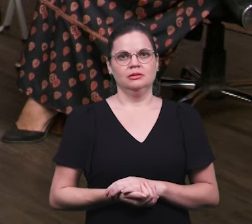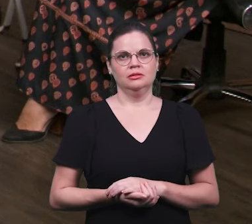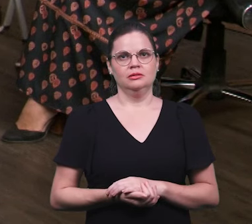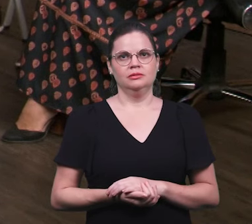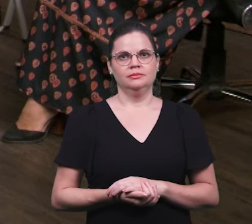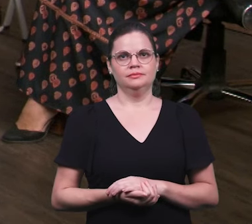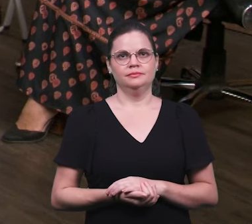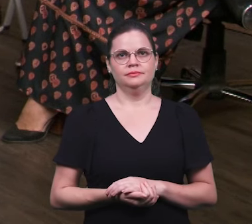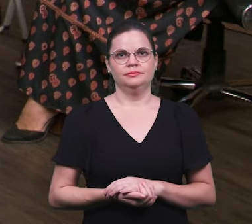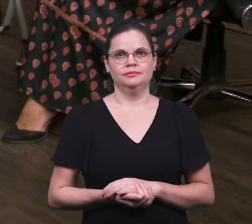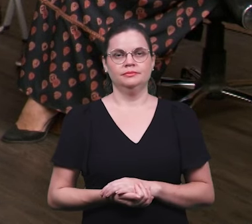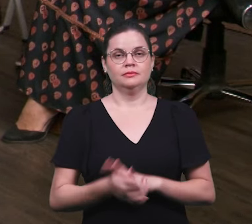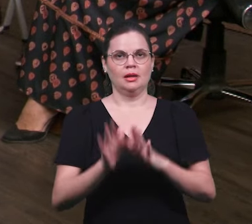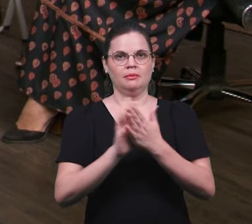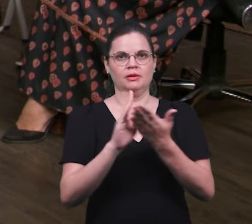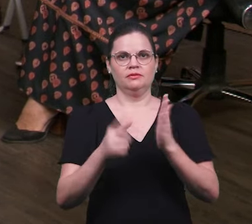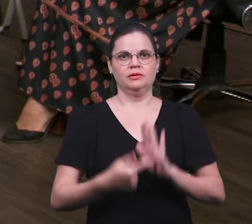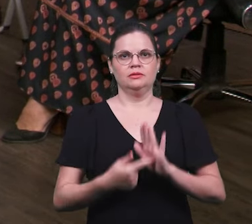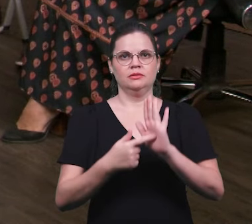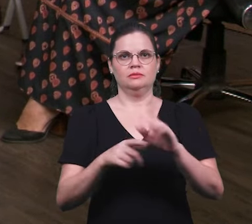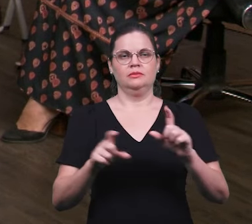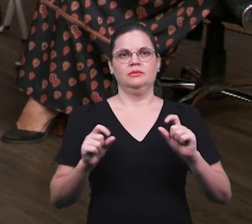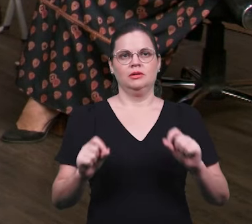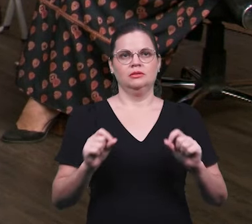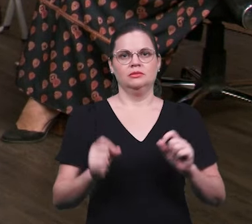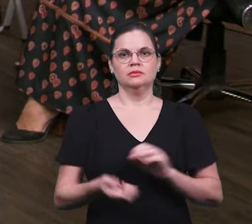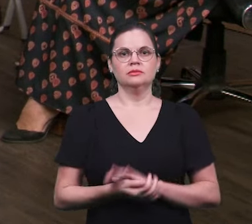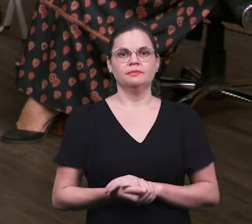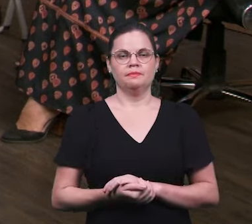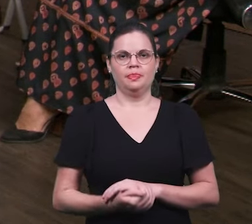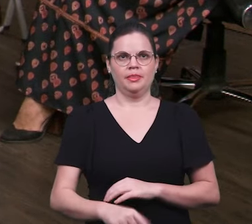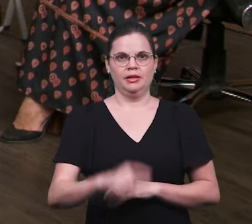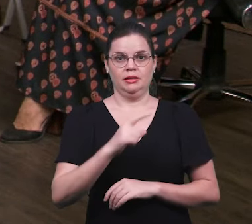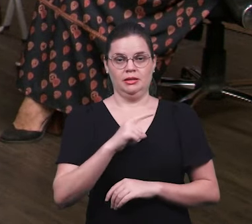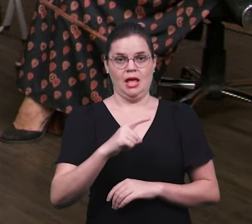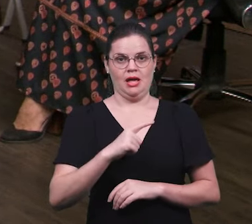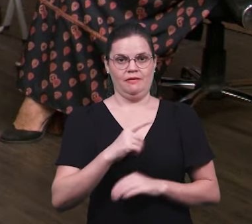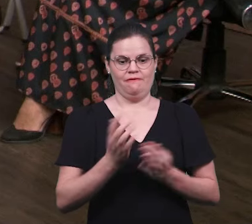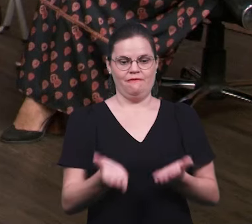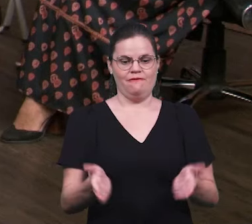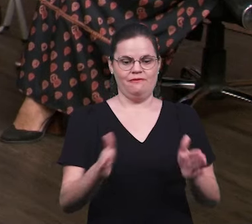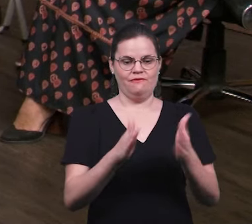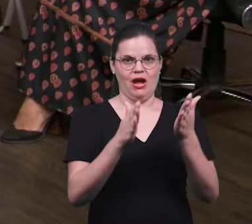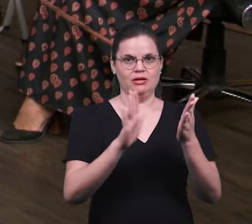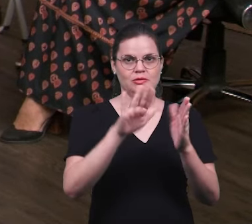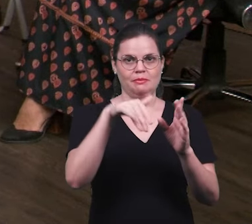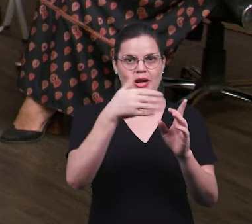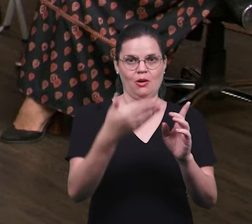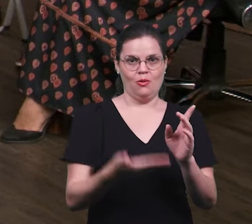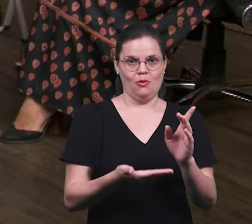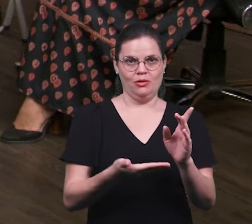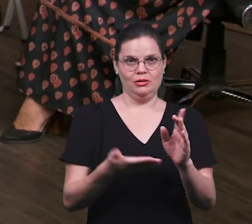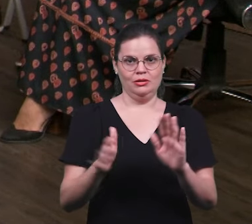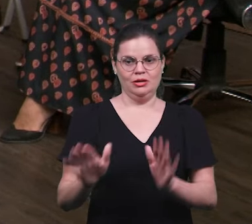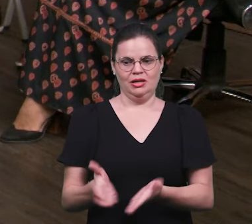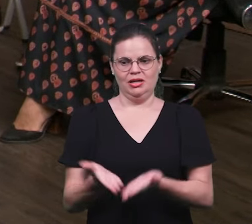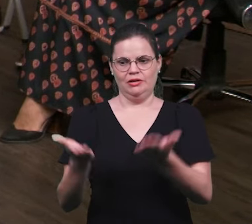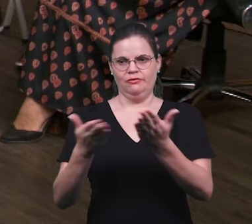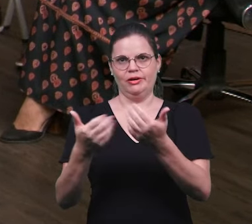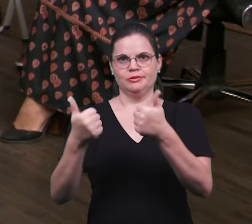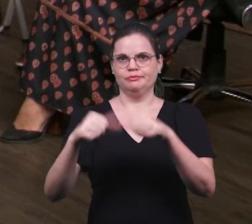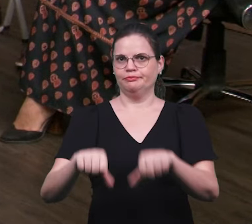A palavra de Deus fala que existe vaso para honra e vaso para